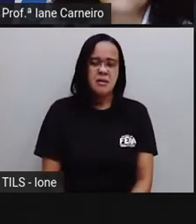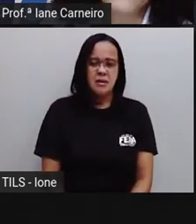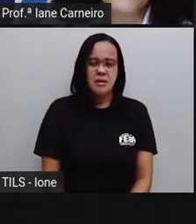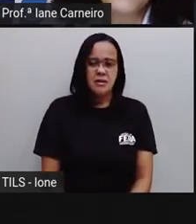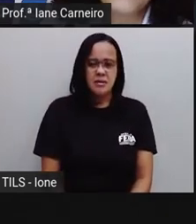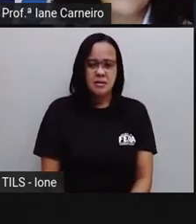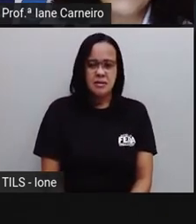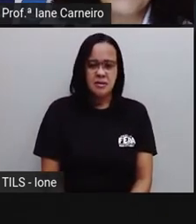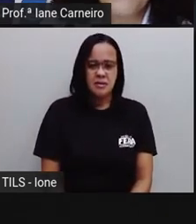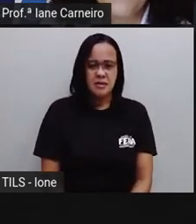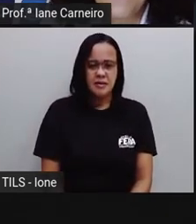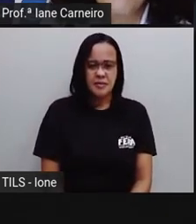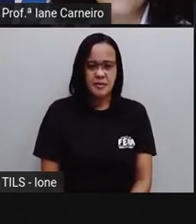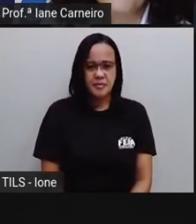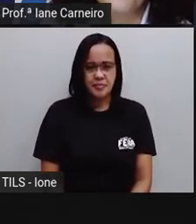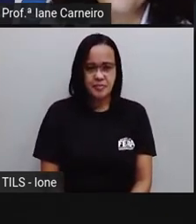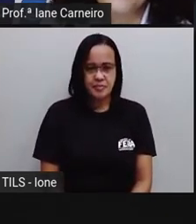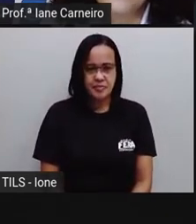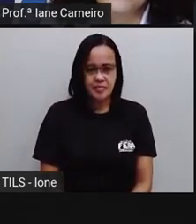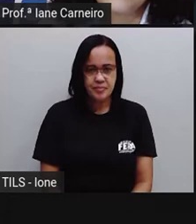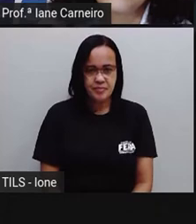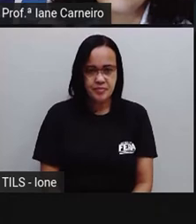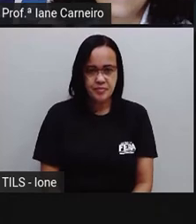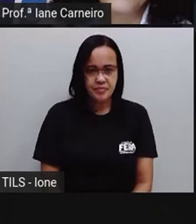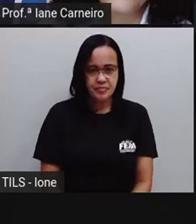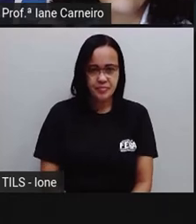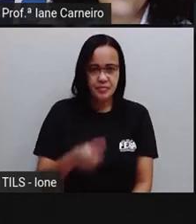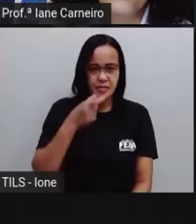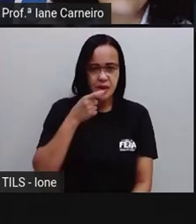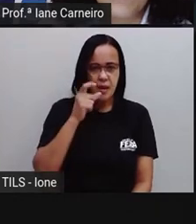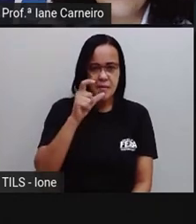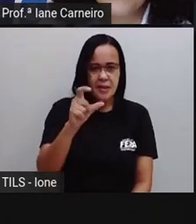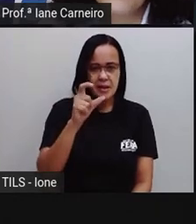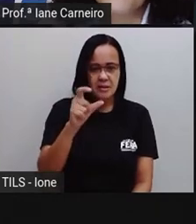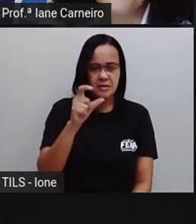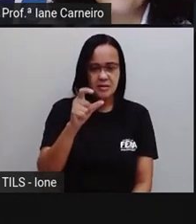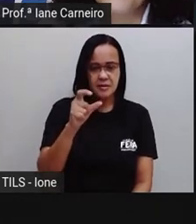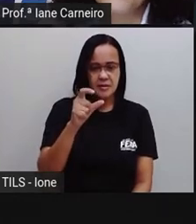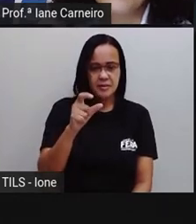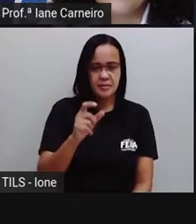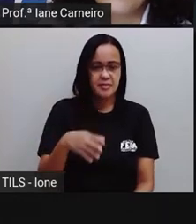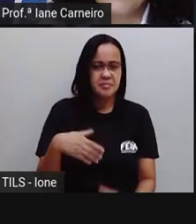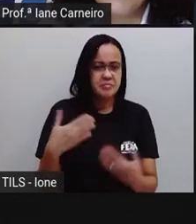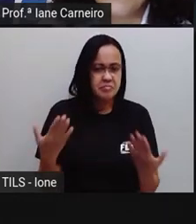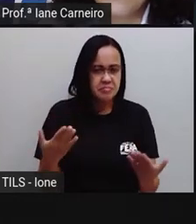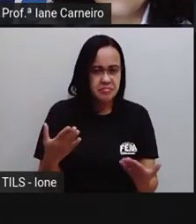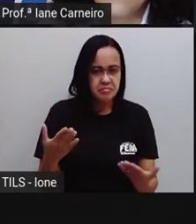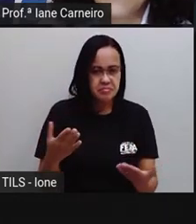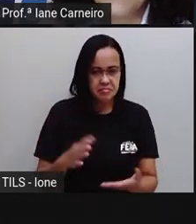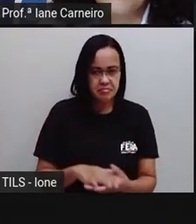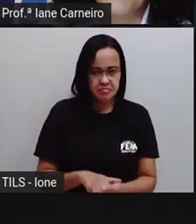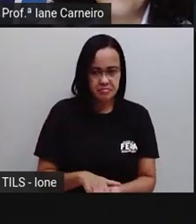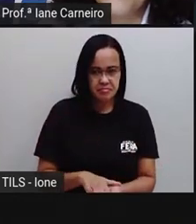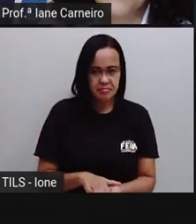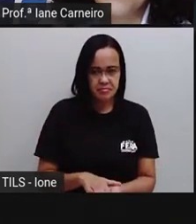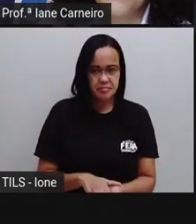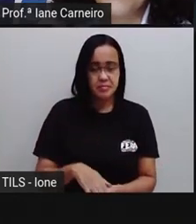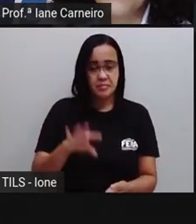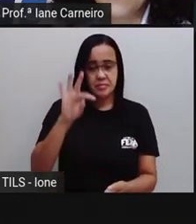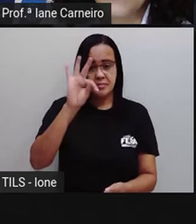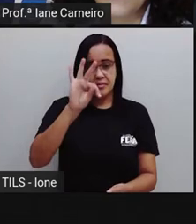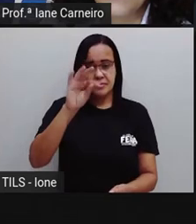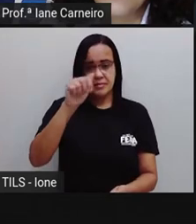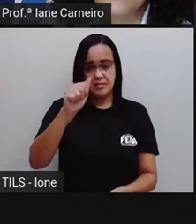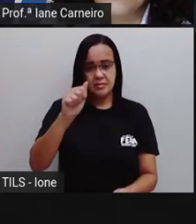ó e vou escrever cursiva aqui a palavra Tatu tá bom Oi e aí a gente pode